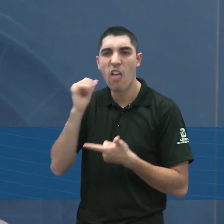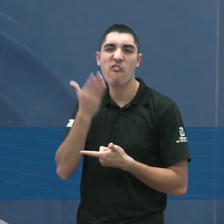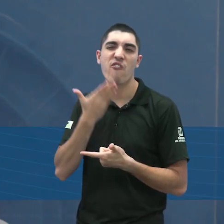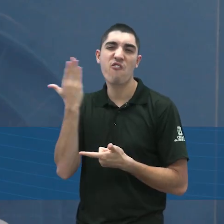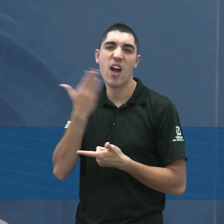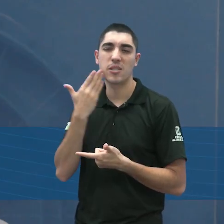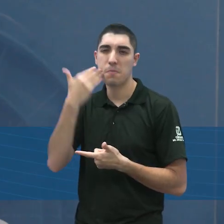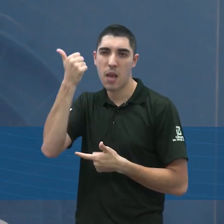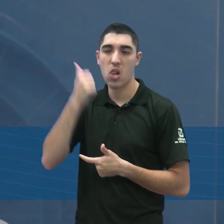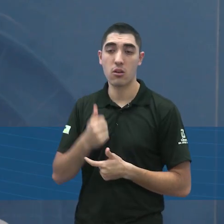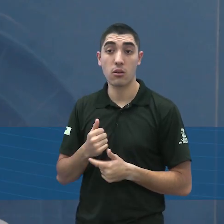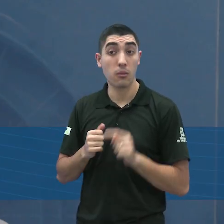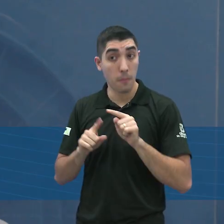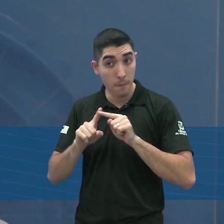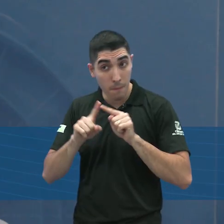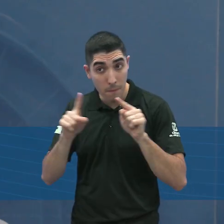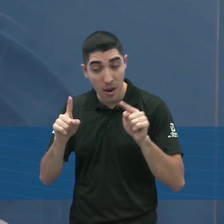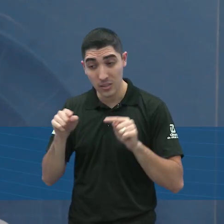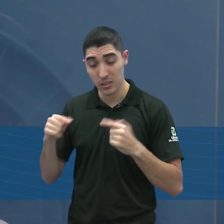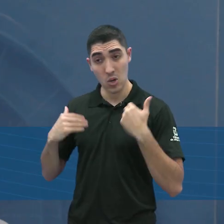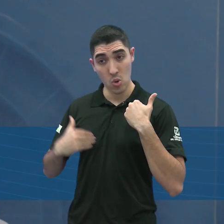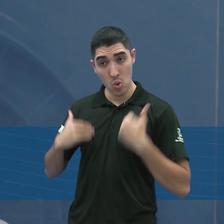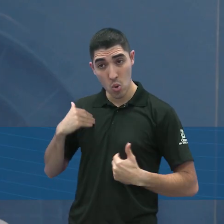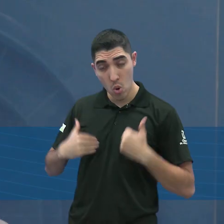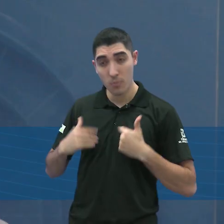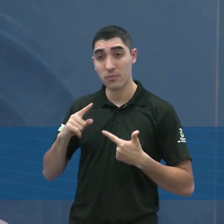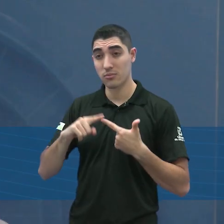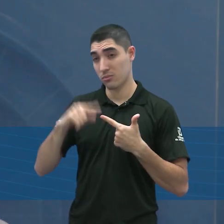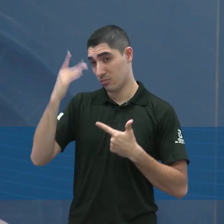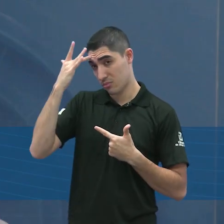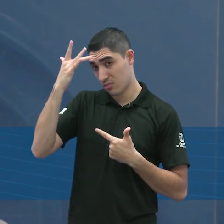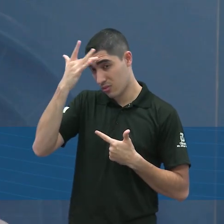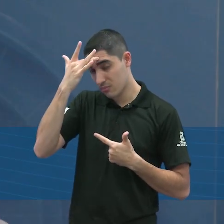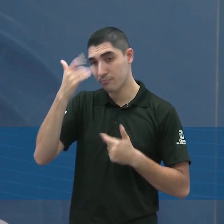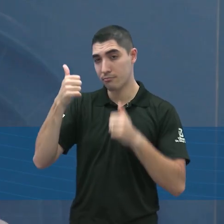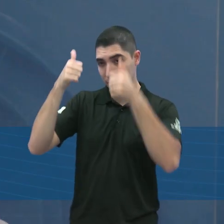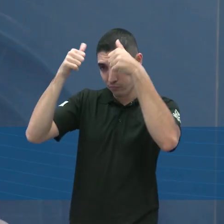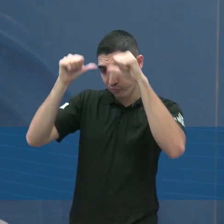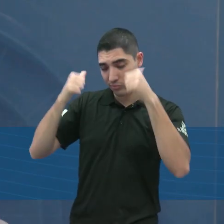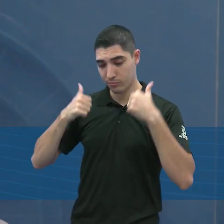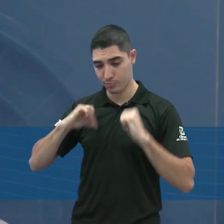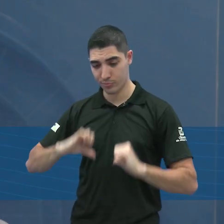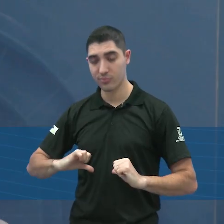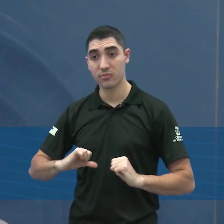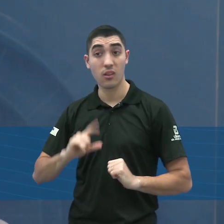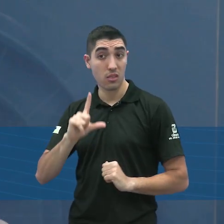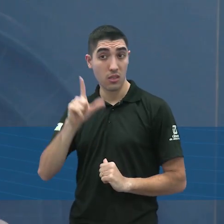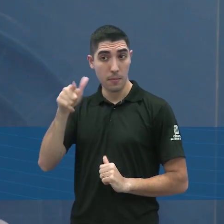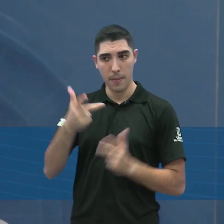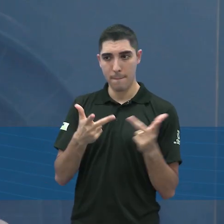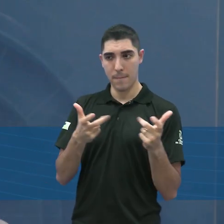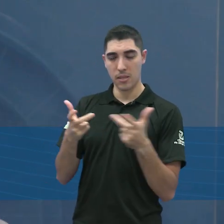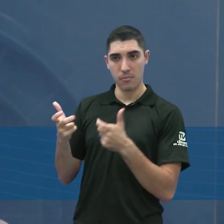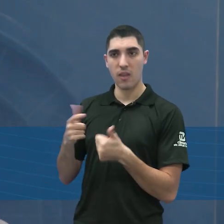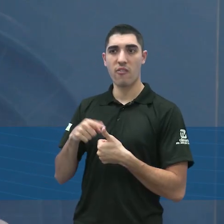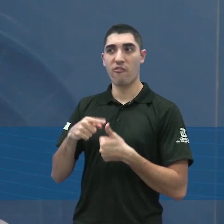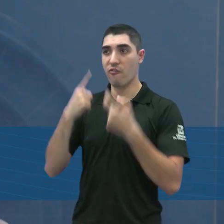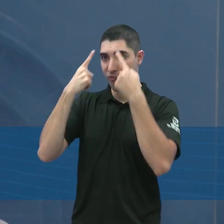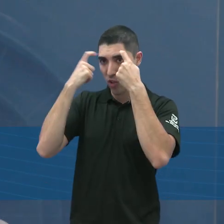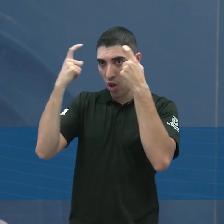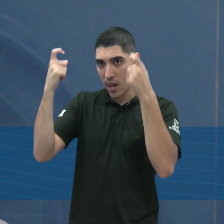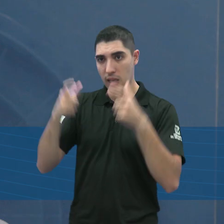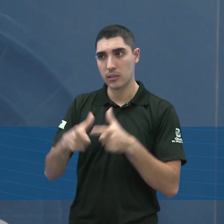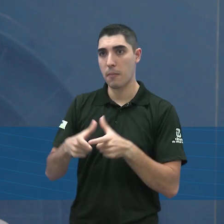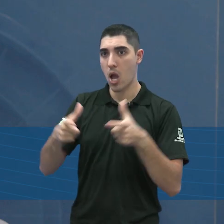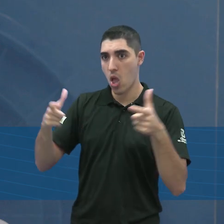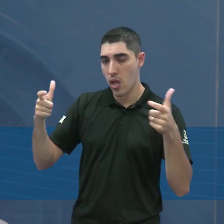acaba contribuindo para a saúde física e mental desse homem. E aí a gente vê as estatísticas,